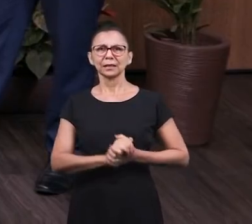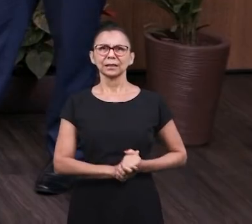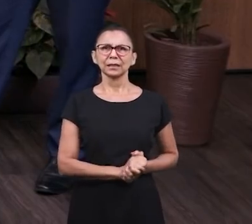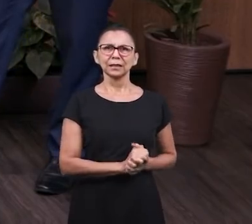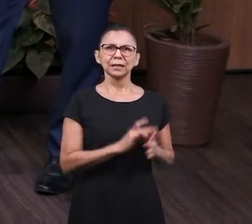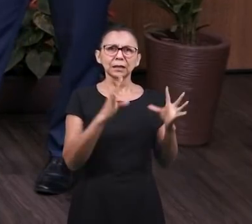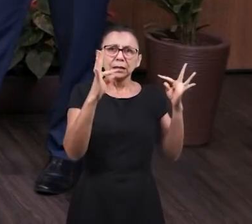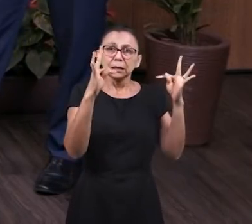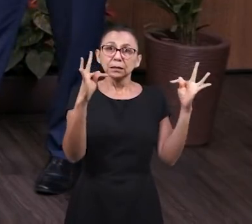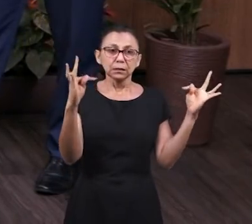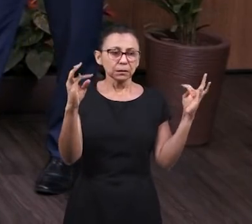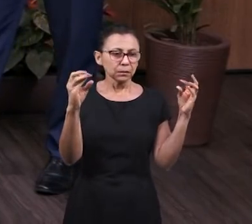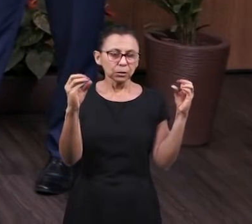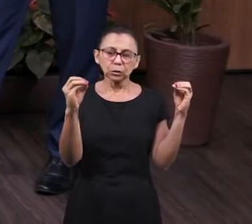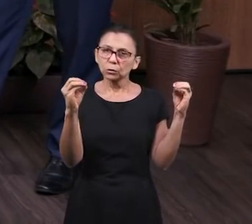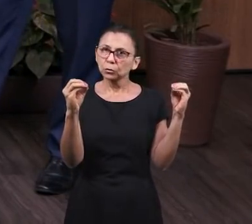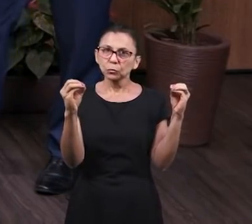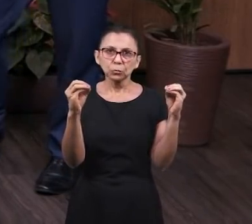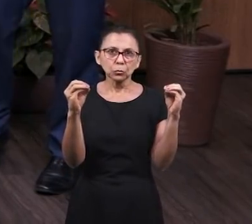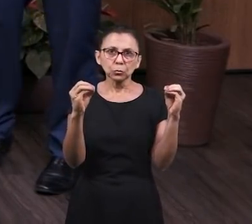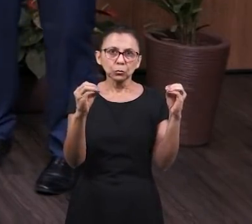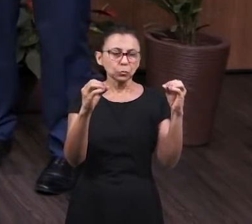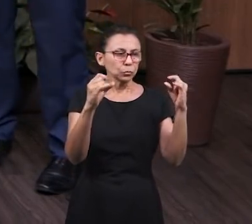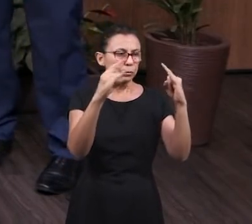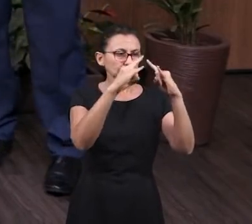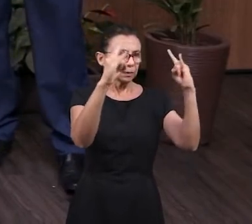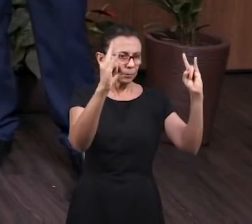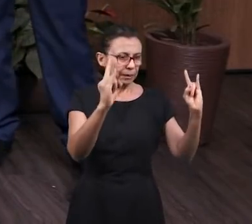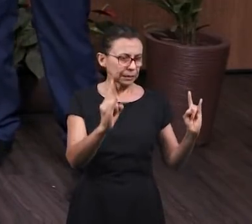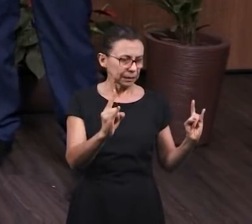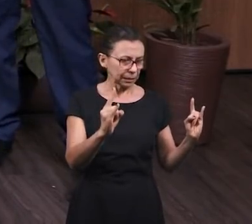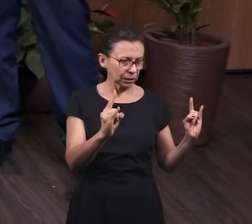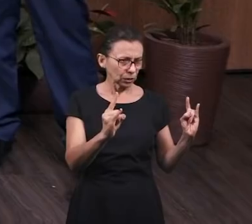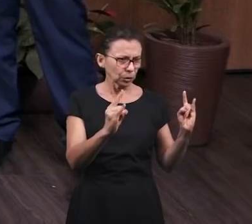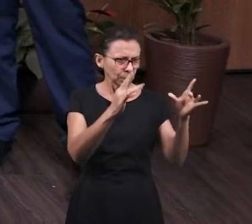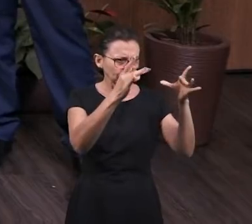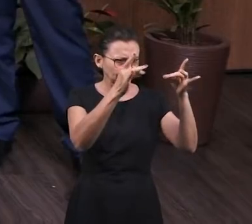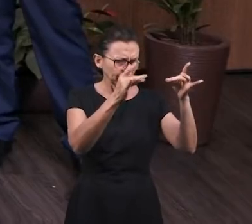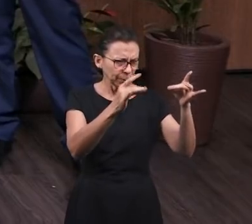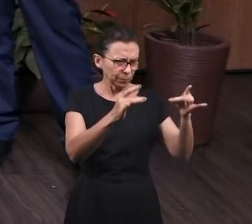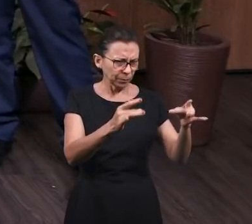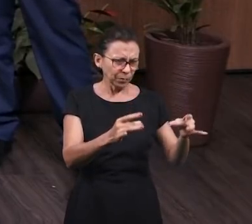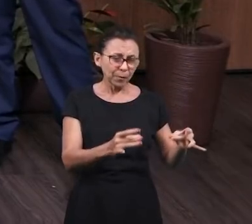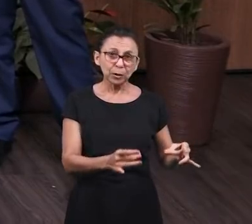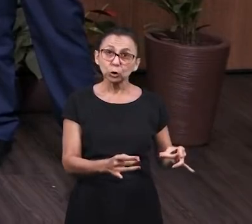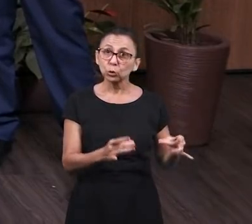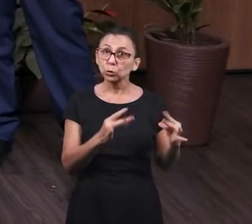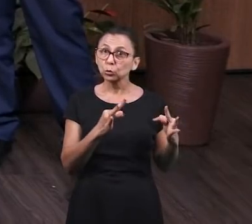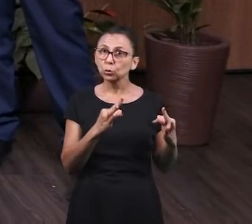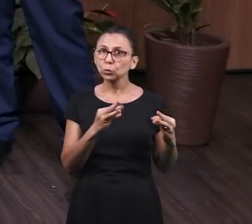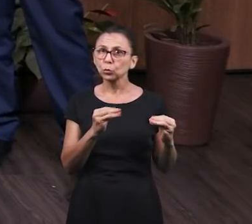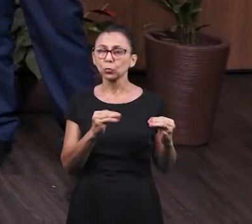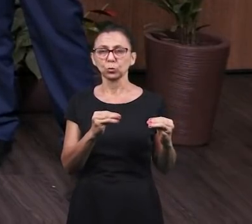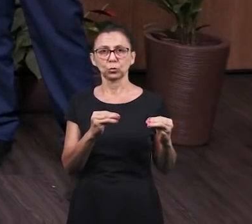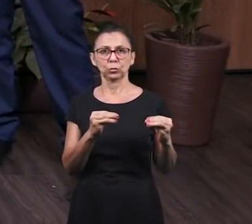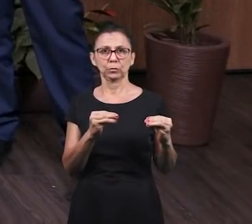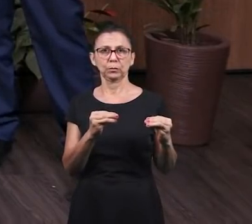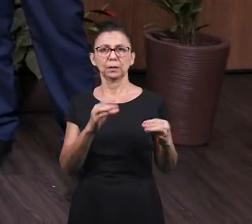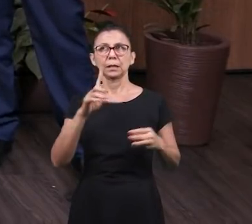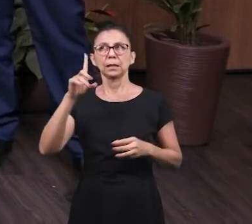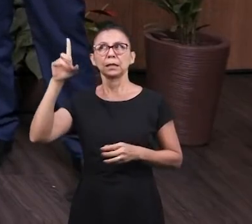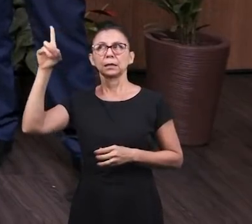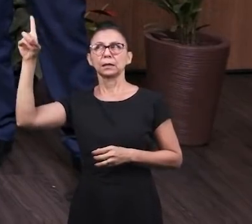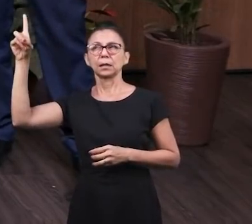no tabernáculo foi revelado por Deus numa antecipação